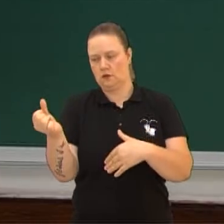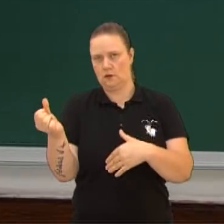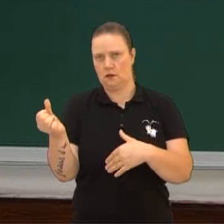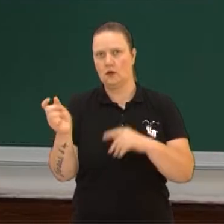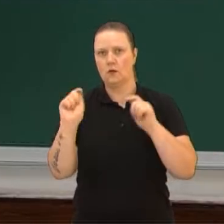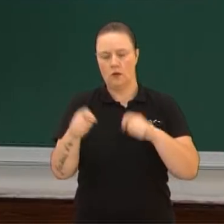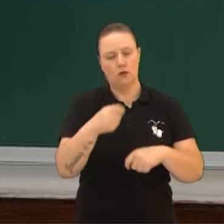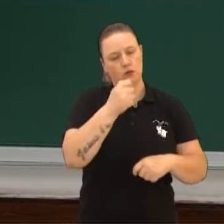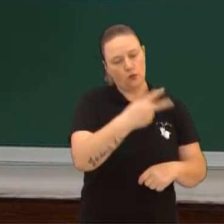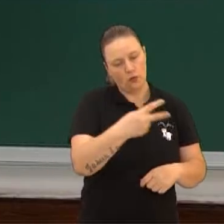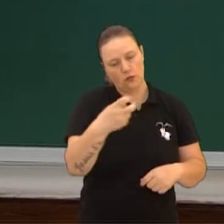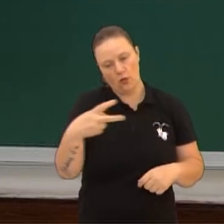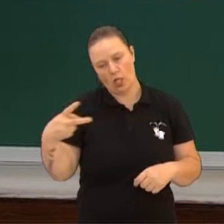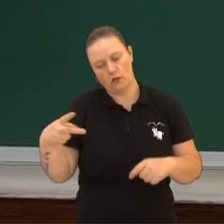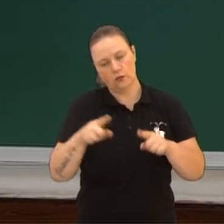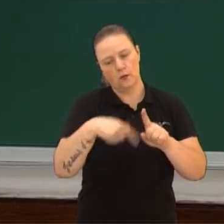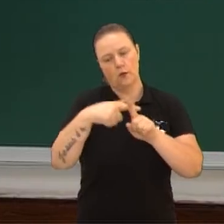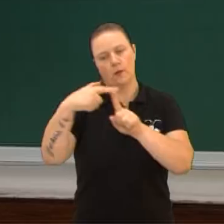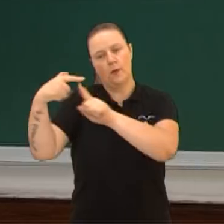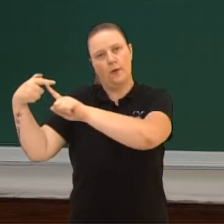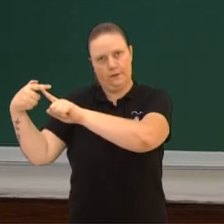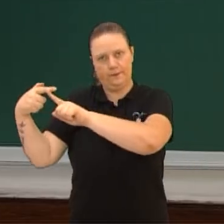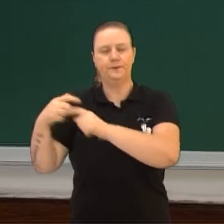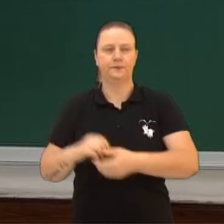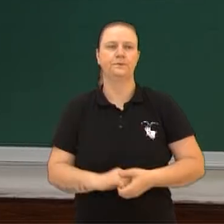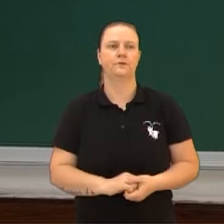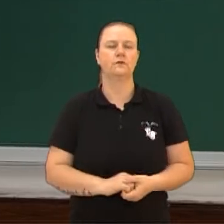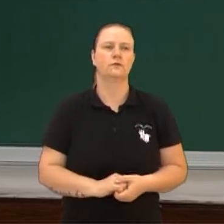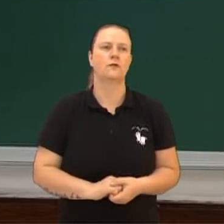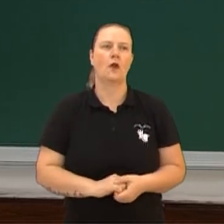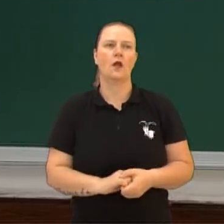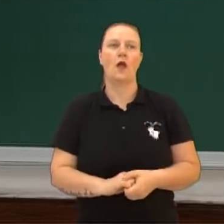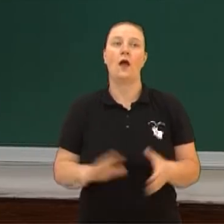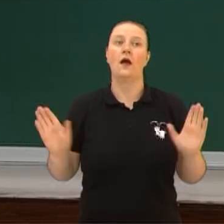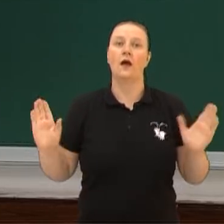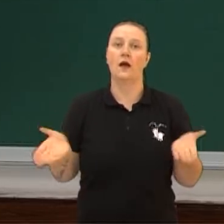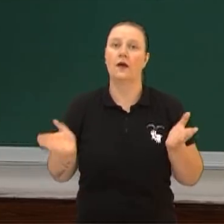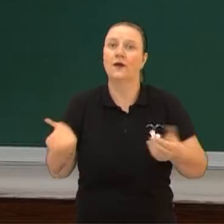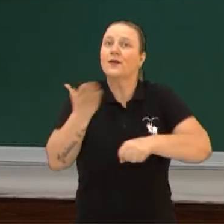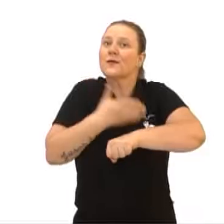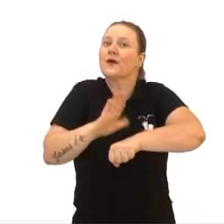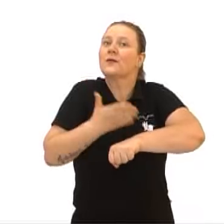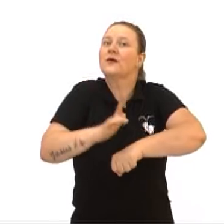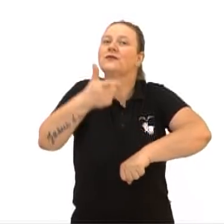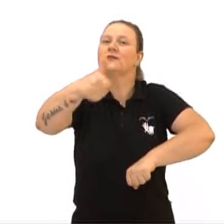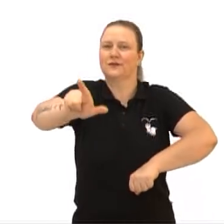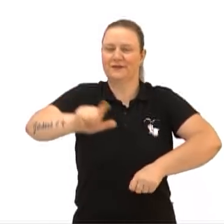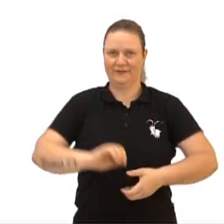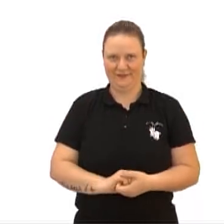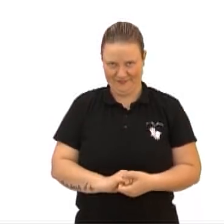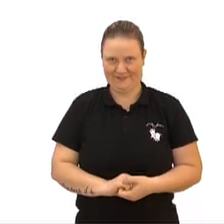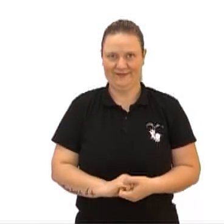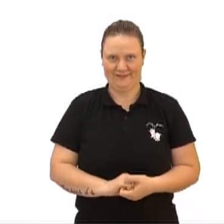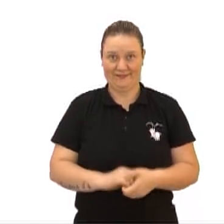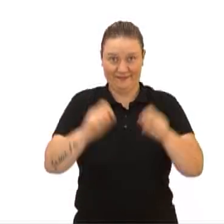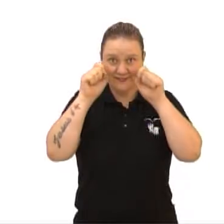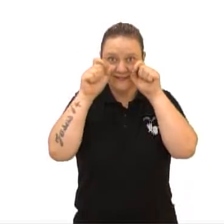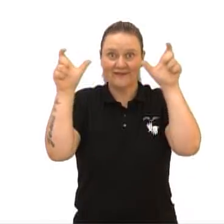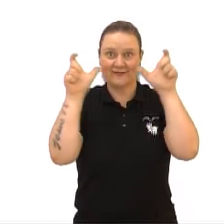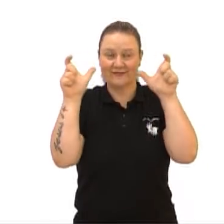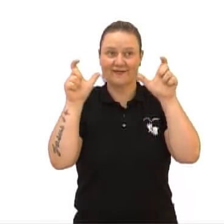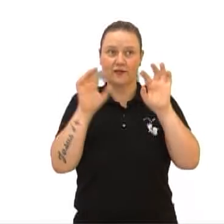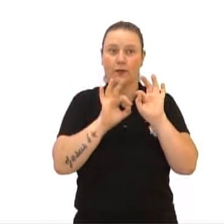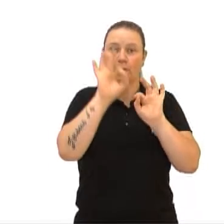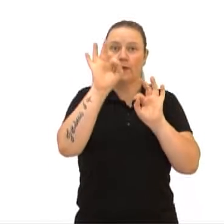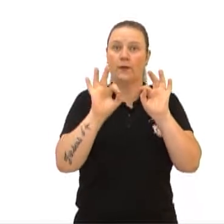problema nenhum, tá bom? Então, vamos lá? Vamos praticar mais um pouquinho? Então, presta bastante atenção, gente. Olha só. O gráfico